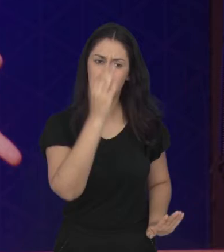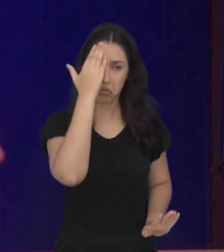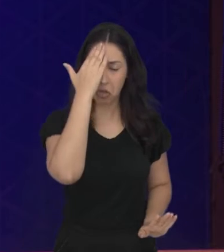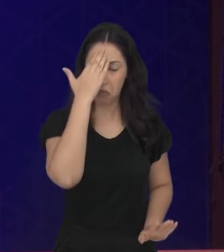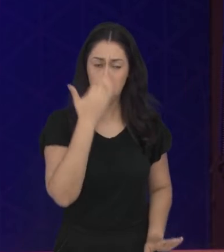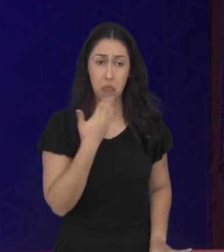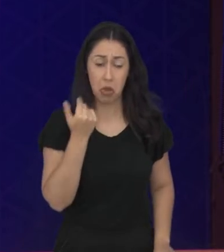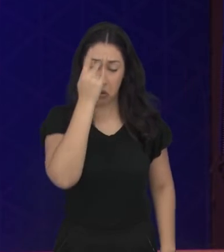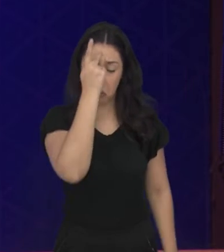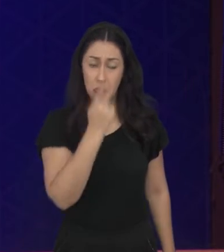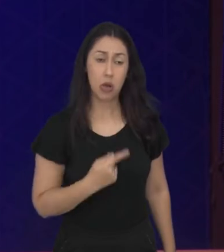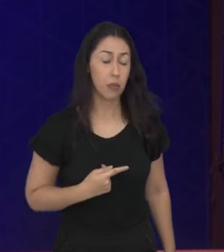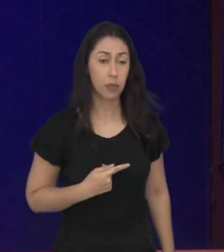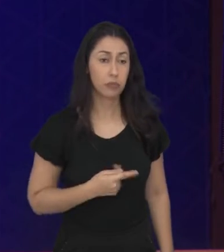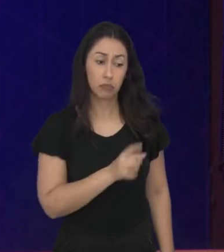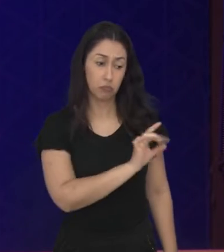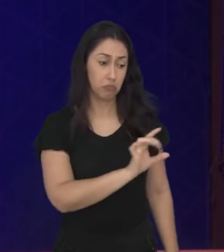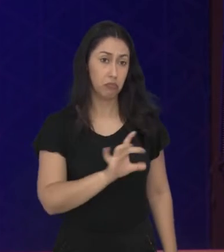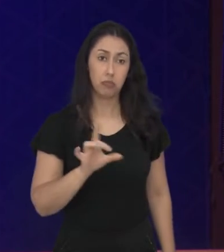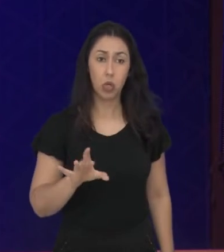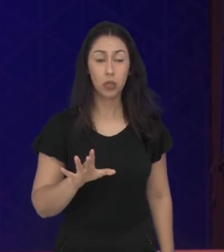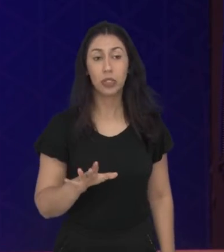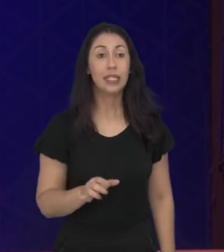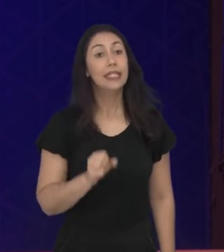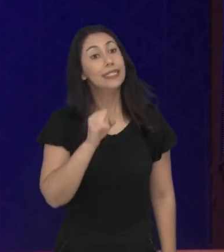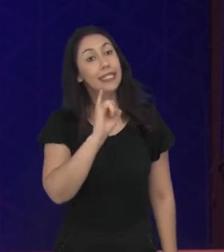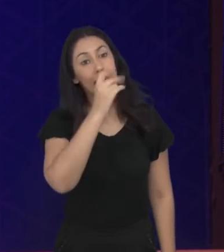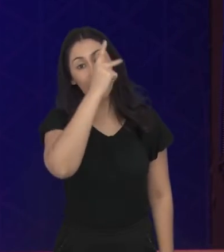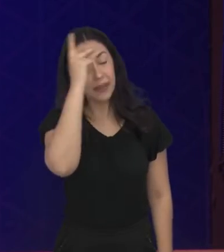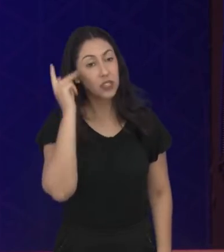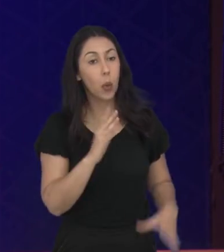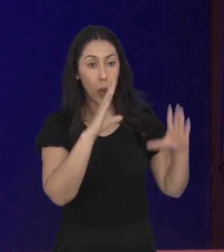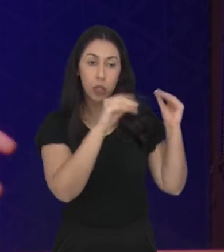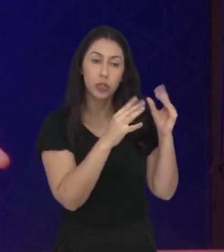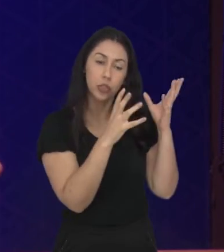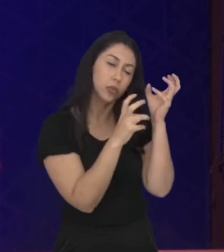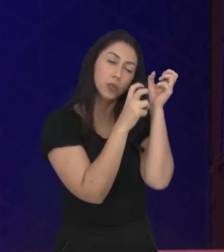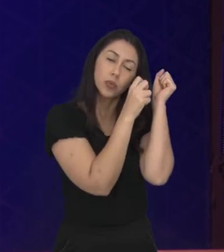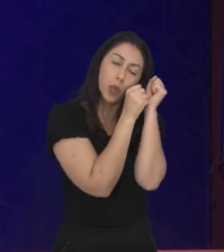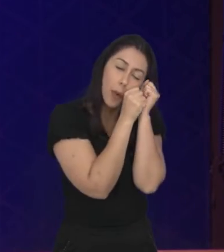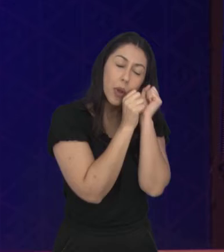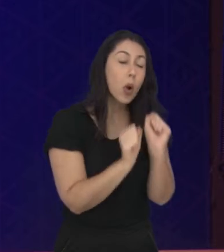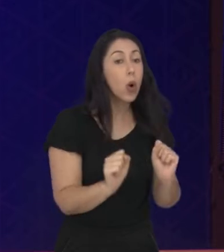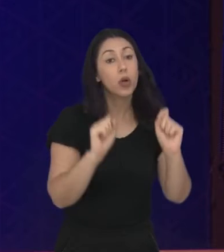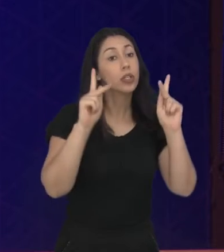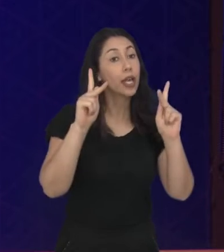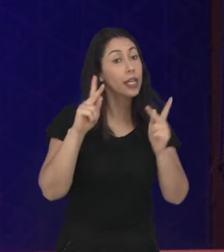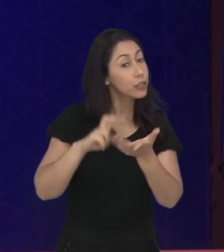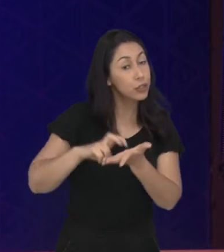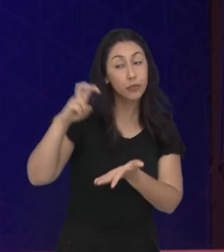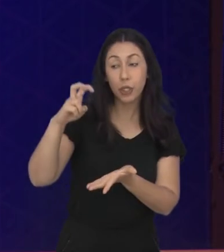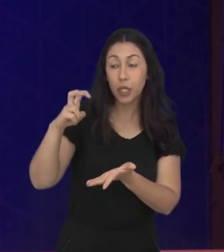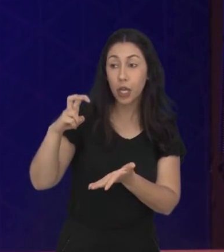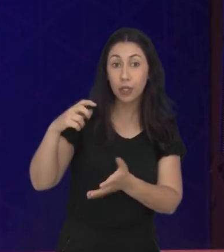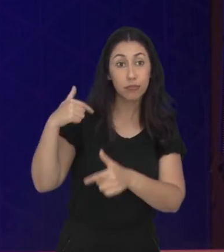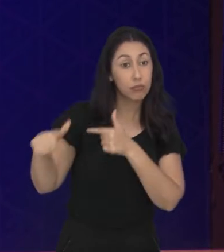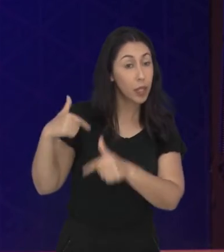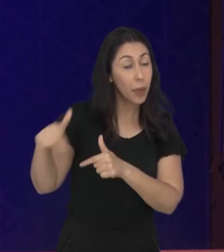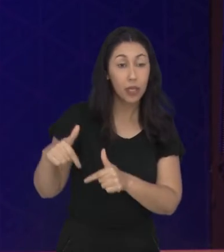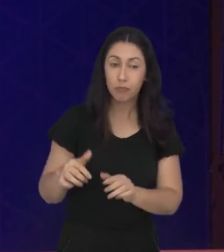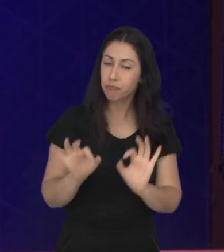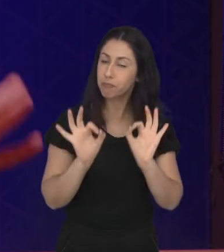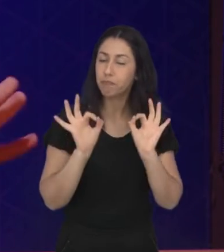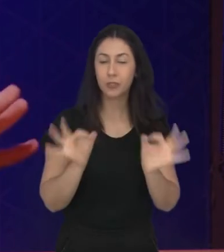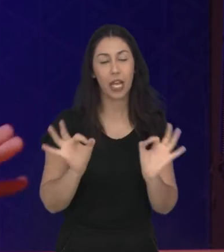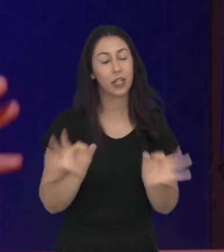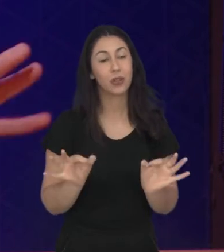para si. Acho que se a pessoa consegue dormir bem durante a noite e estar disposta durante o dia, e isso não entra em confronto com as outras tarefas,